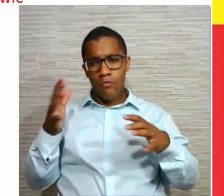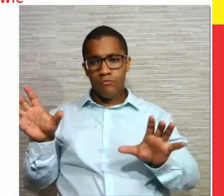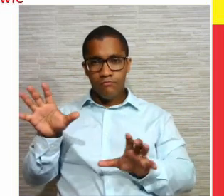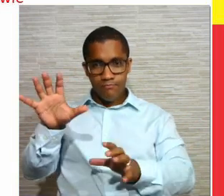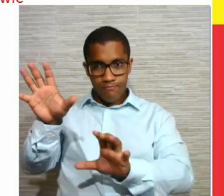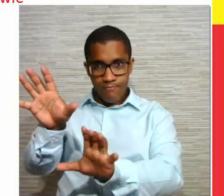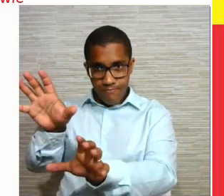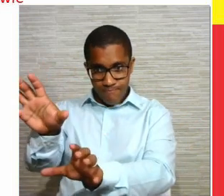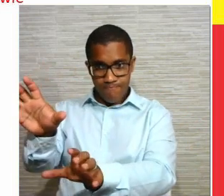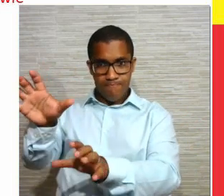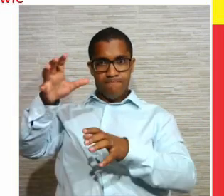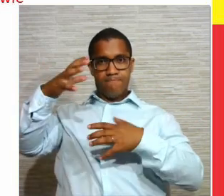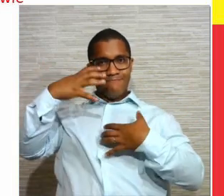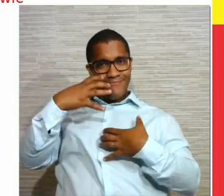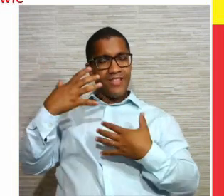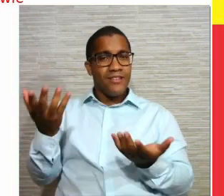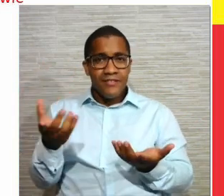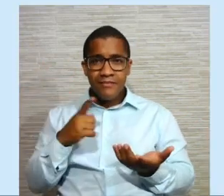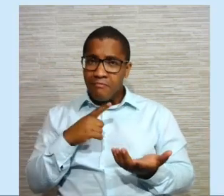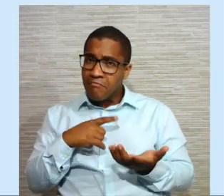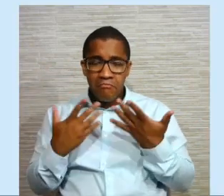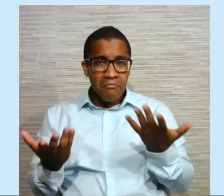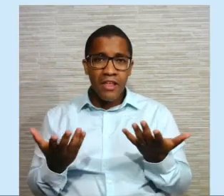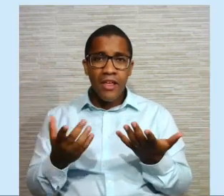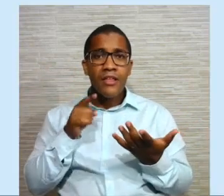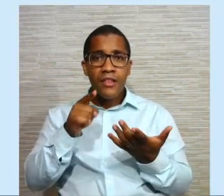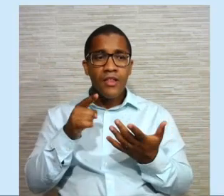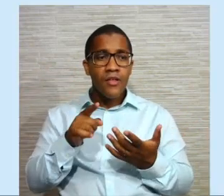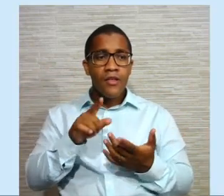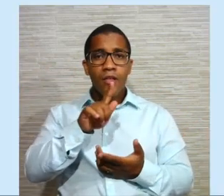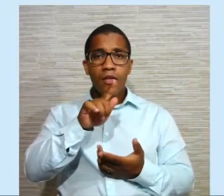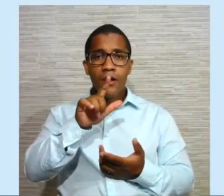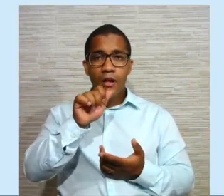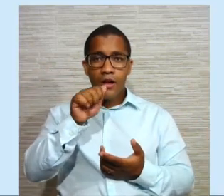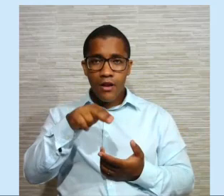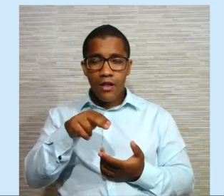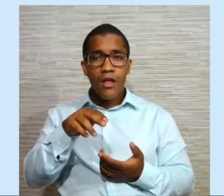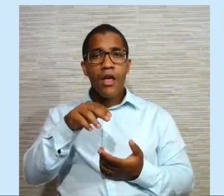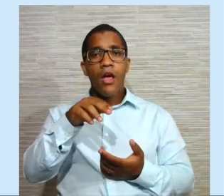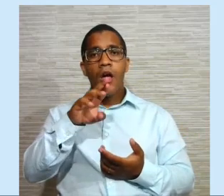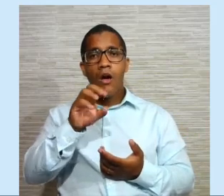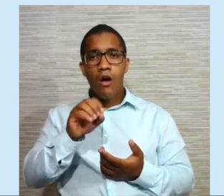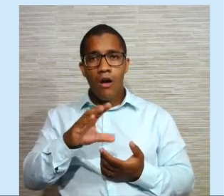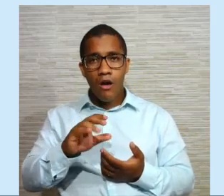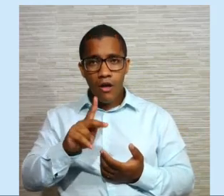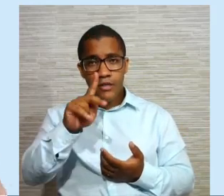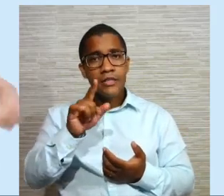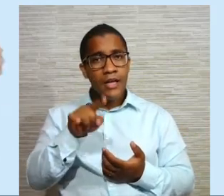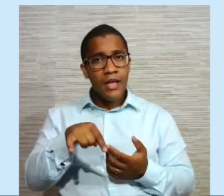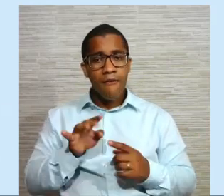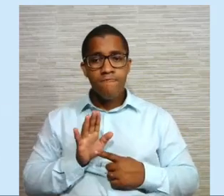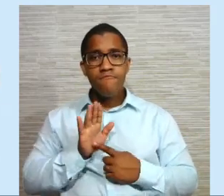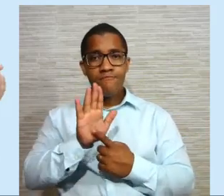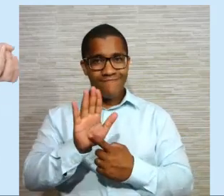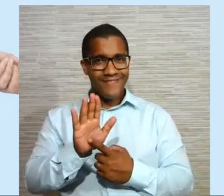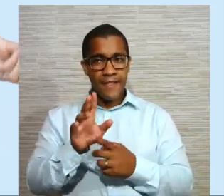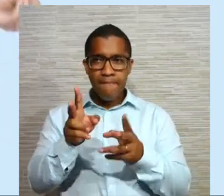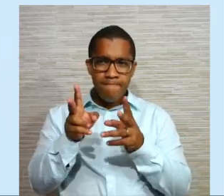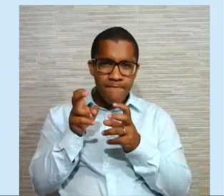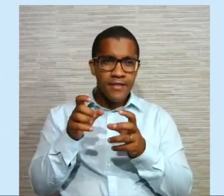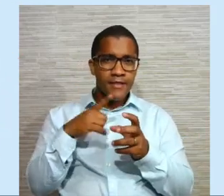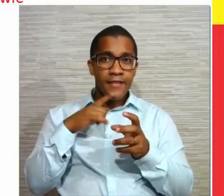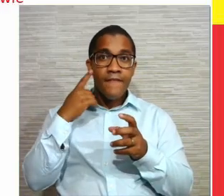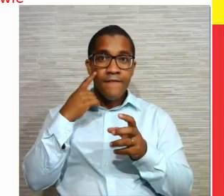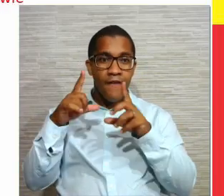incorporando personagens. Então, o glam rock, ele vai ser caracterizado mais pela forma de se apresentarem. Então, na foto a gente